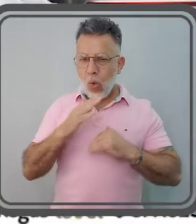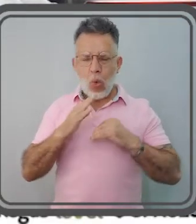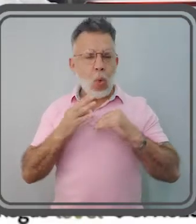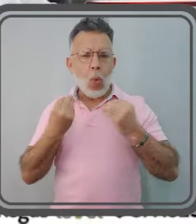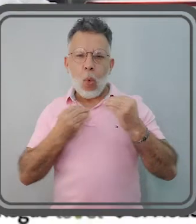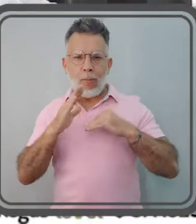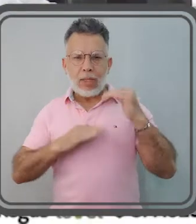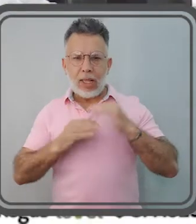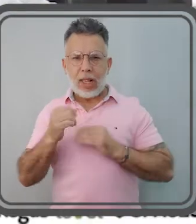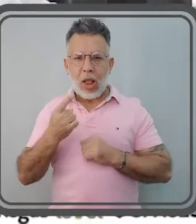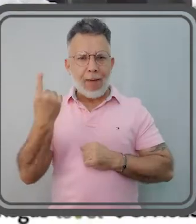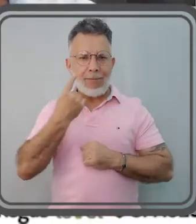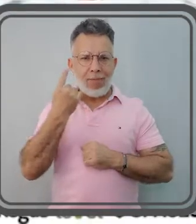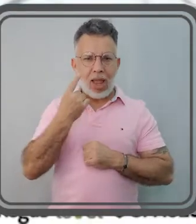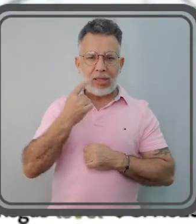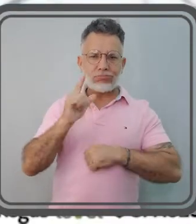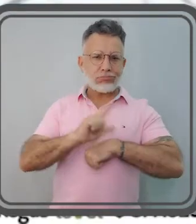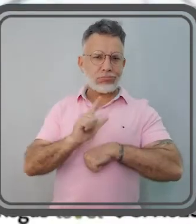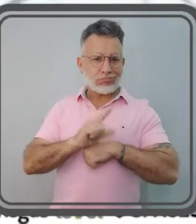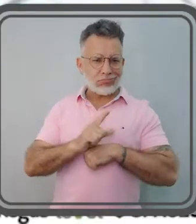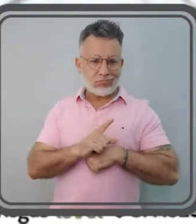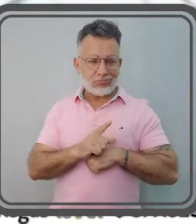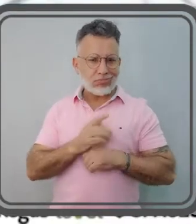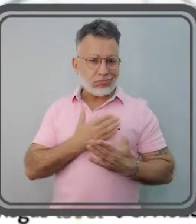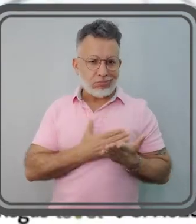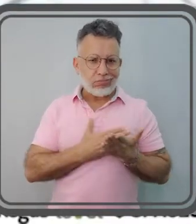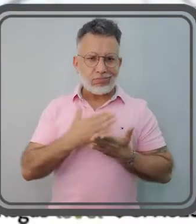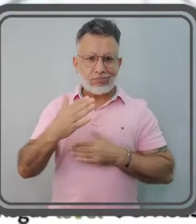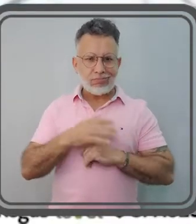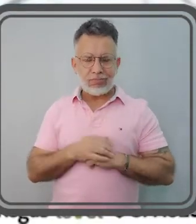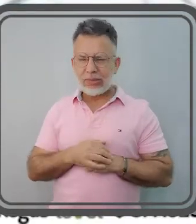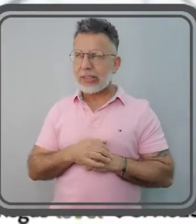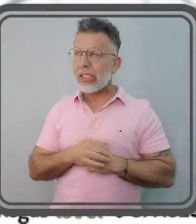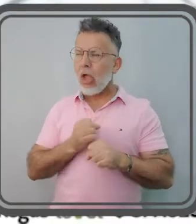em 2018, em abril de